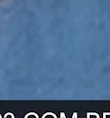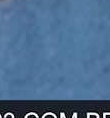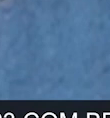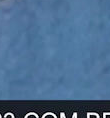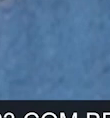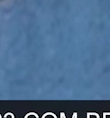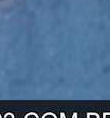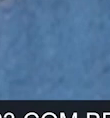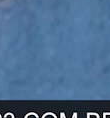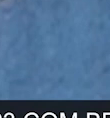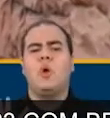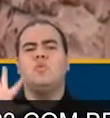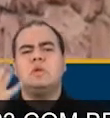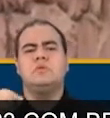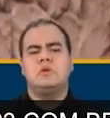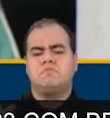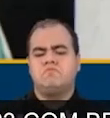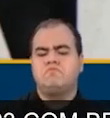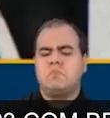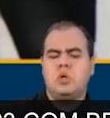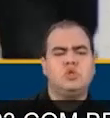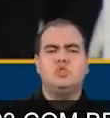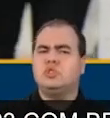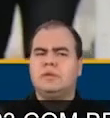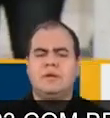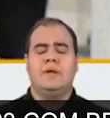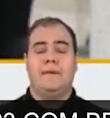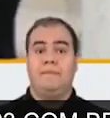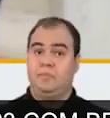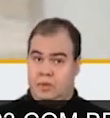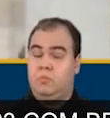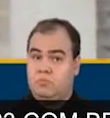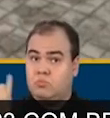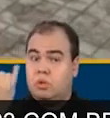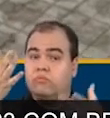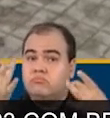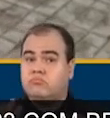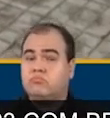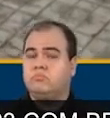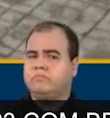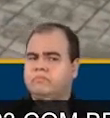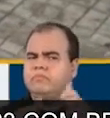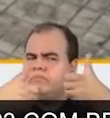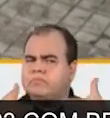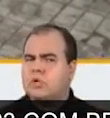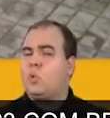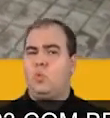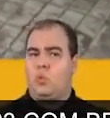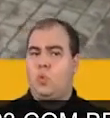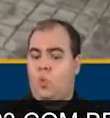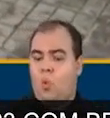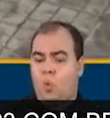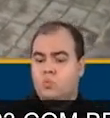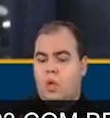acontecendo determinada operação naquela região. Então é importante esclarecer que o contato do morador com o recenseador é